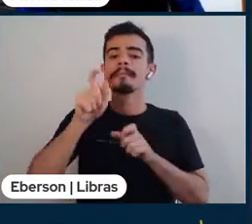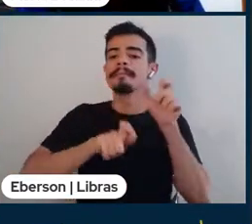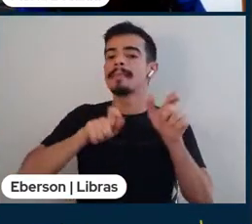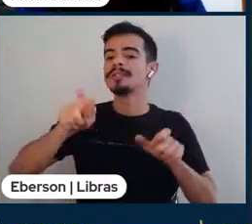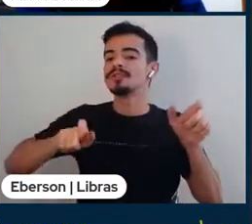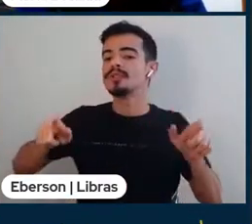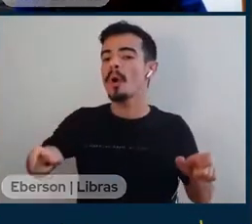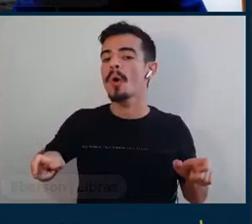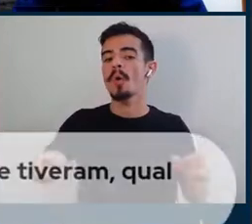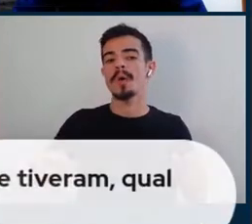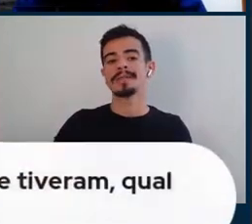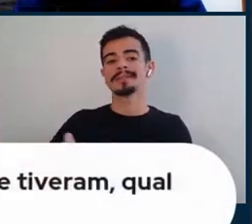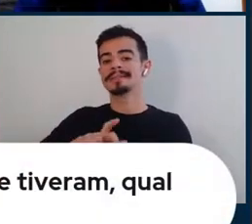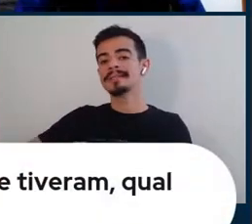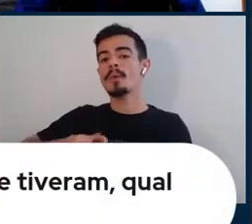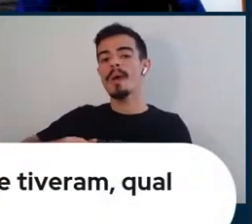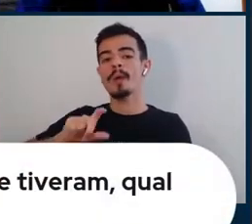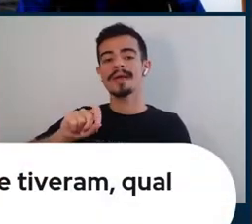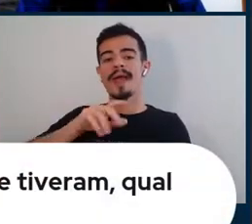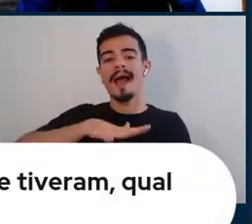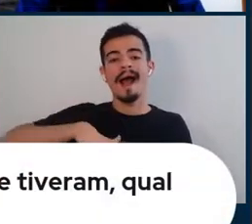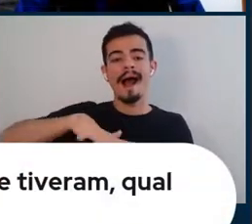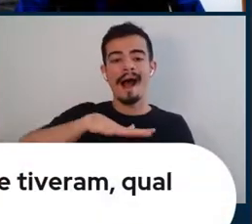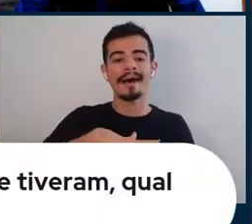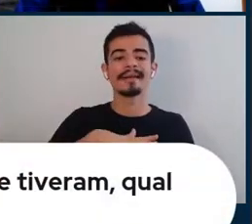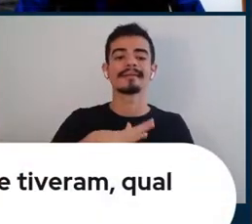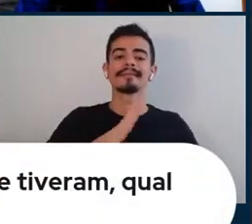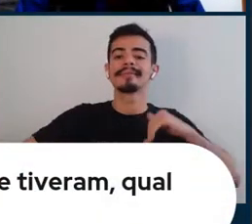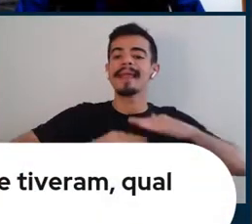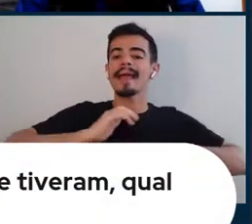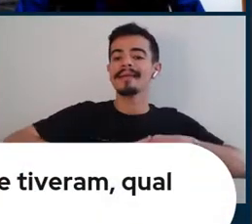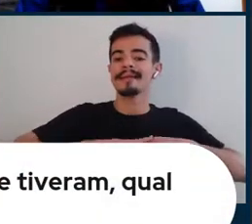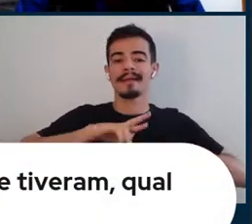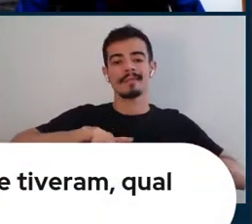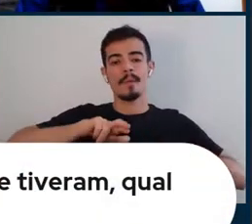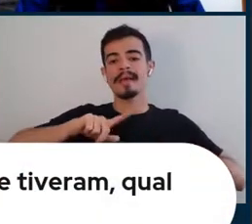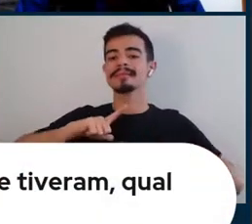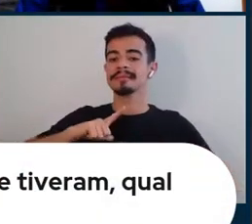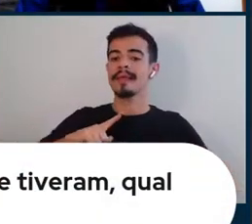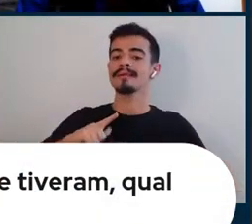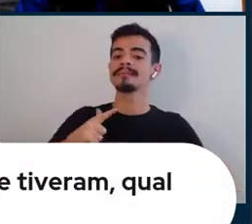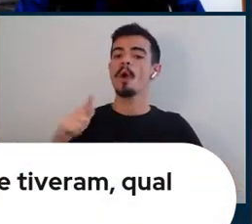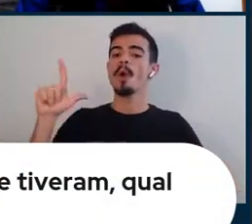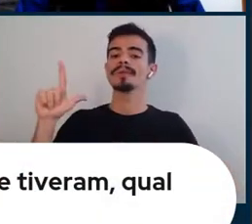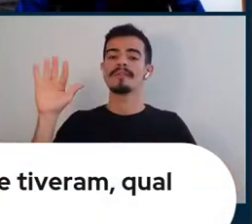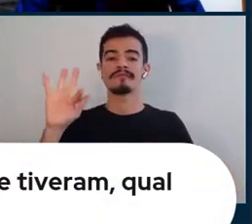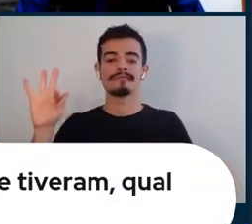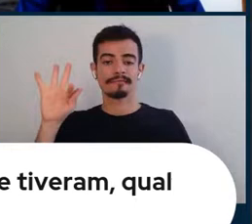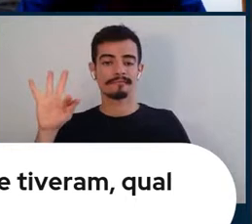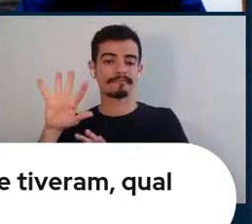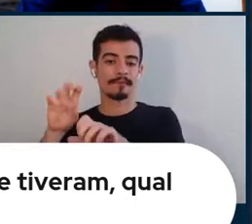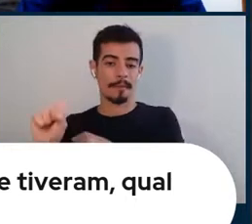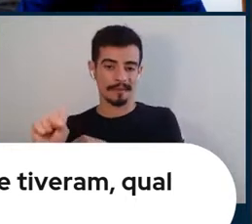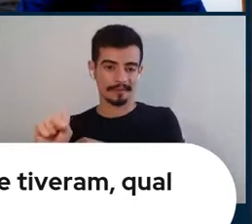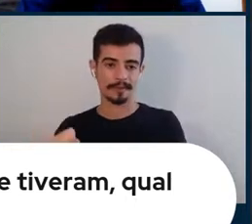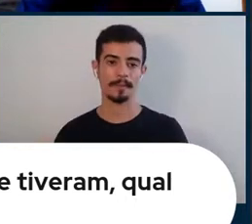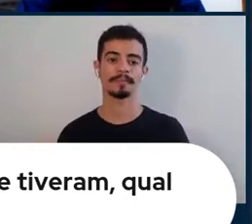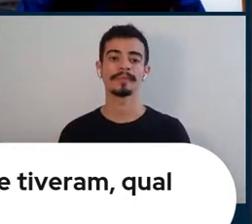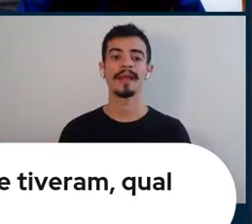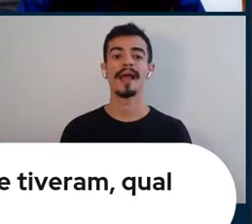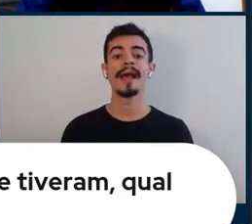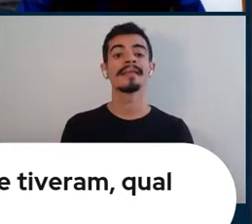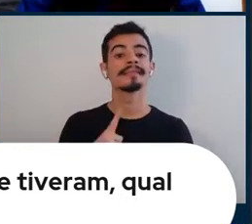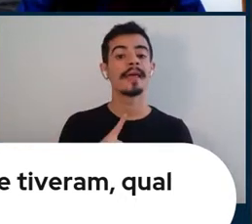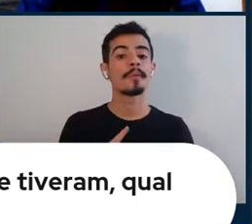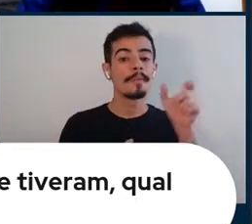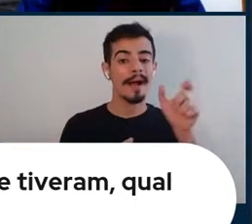área técnica propriamente dita, né? Vem de diversas áreas. Tem uma cientista de dados na minha equipe que ela é química, ela é